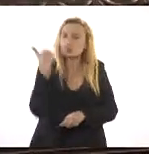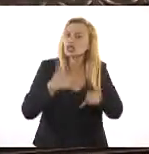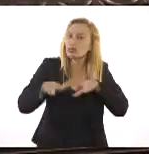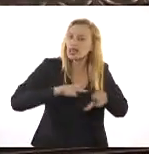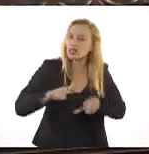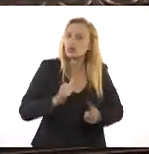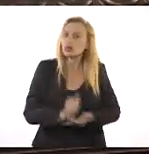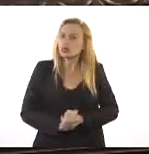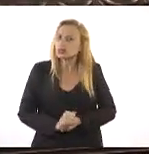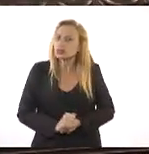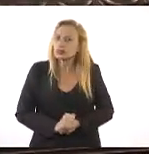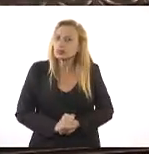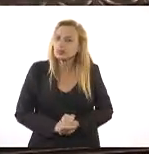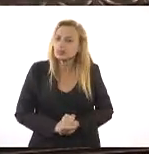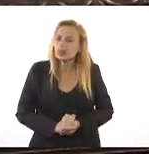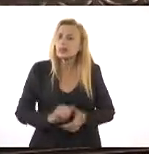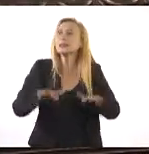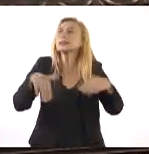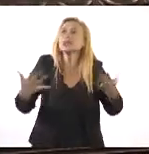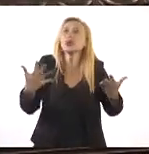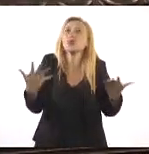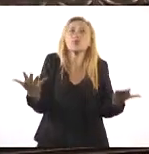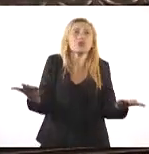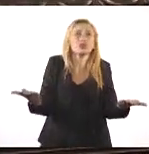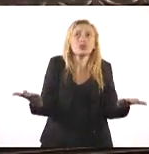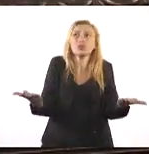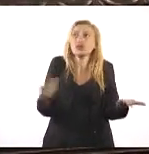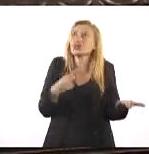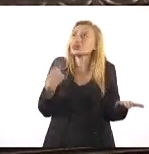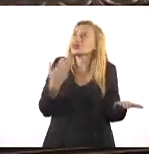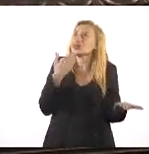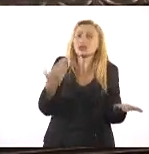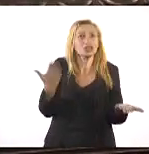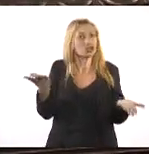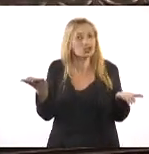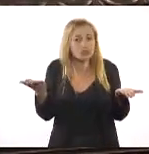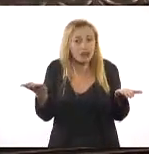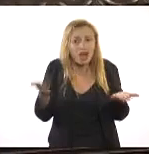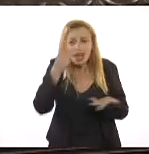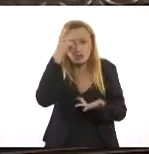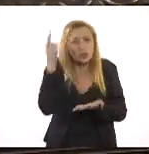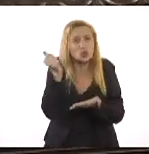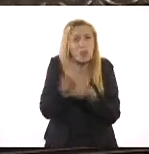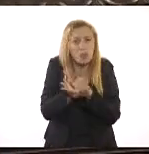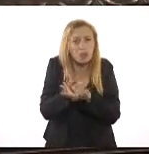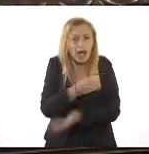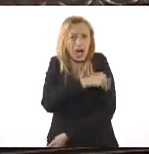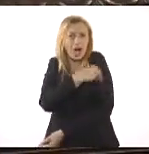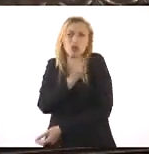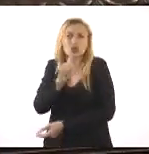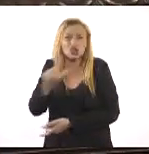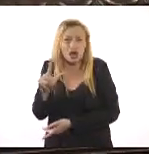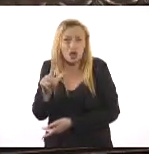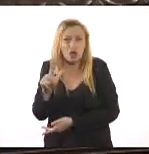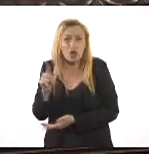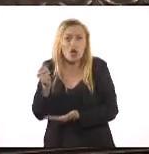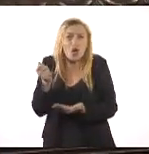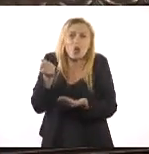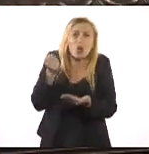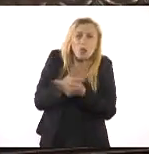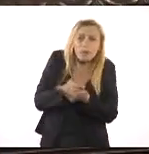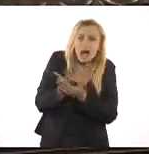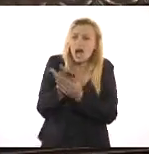trabalhadores. Então, o que é isso que nós estamos pedindo? Para as pessoas comprarem álcool gel, comprar luva,